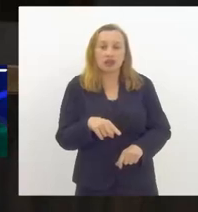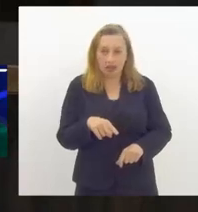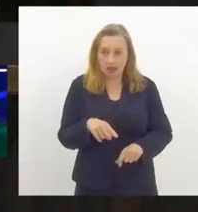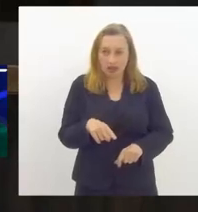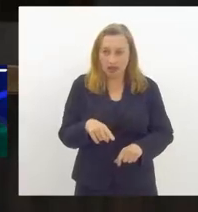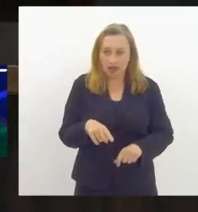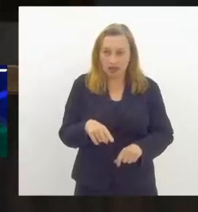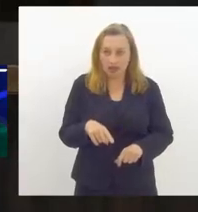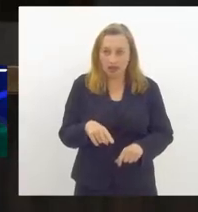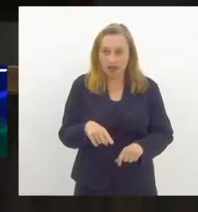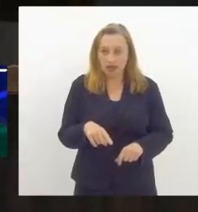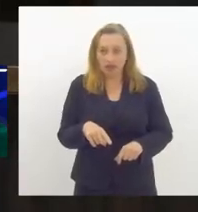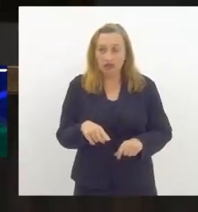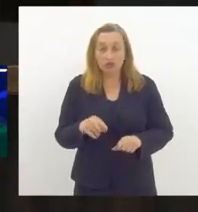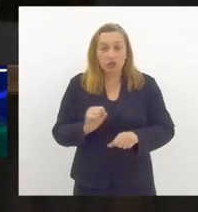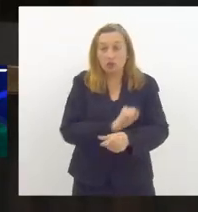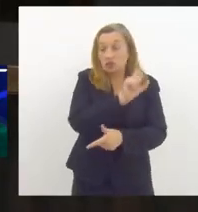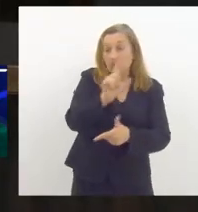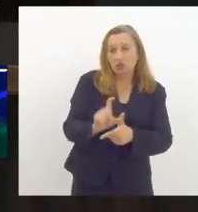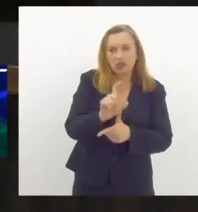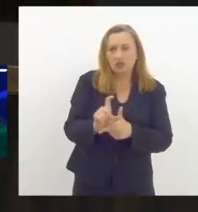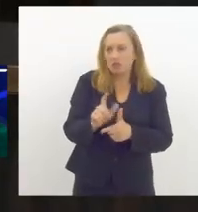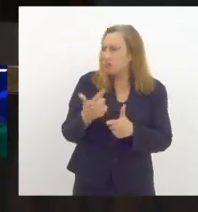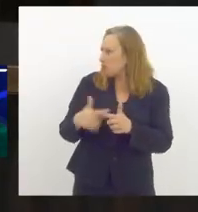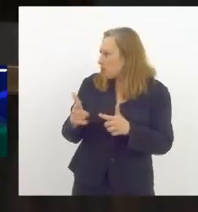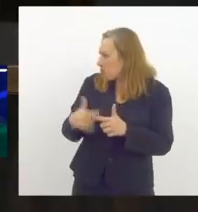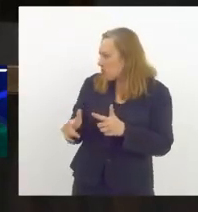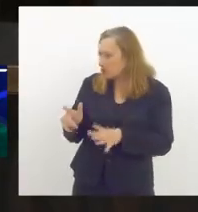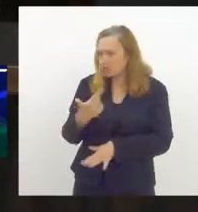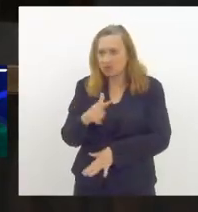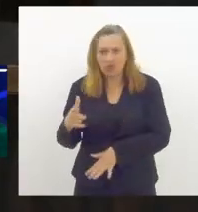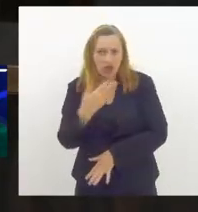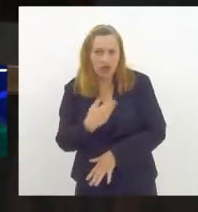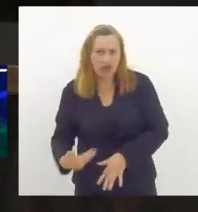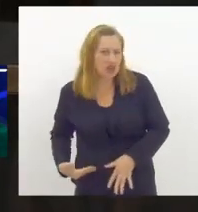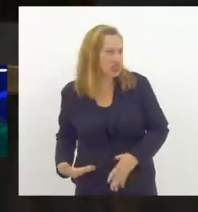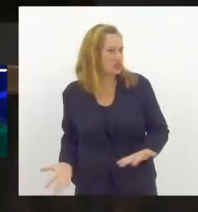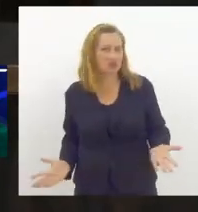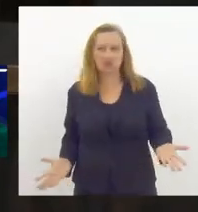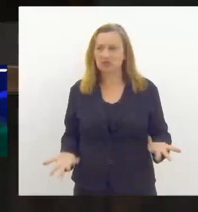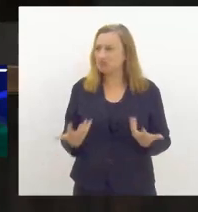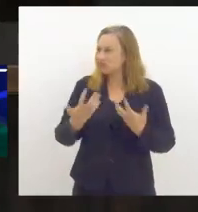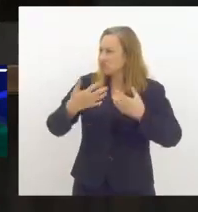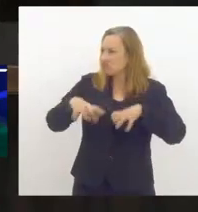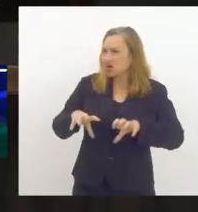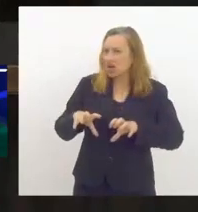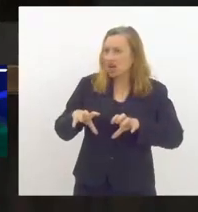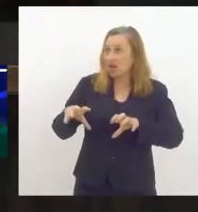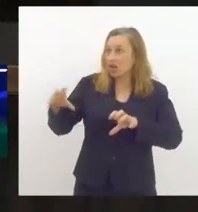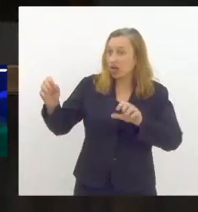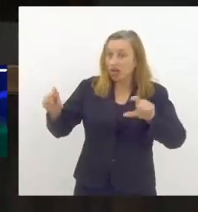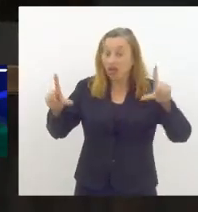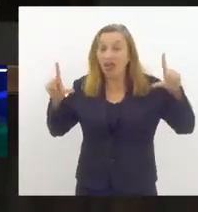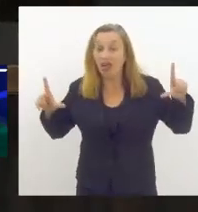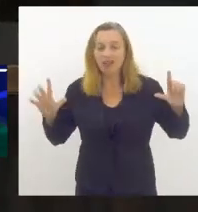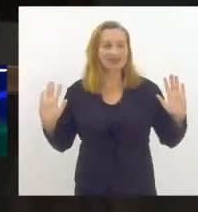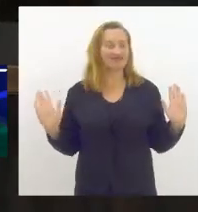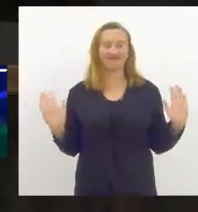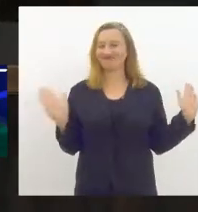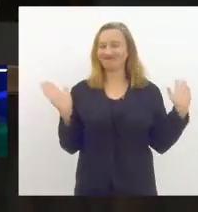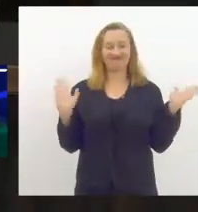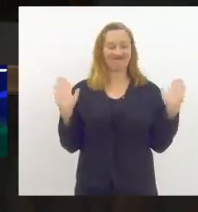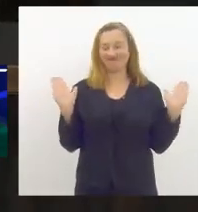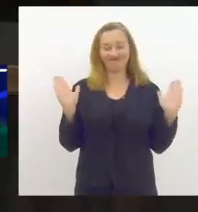competência privativa do executivo não tem problema Governador ninguém aqui quer luz para sua ação